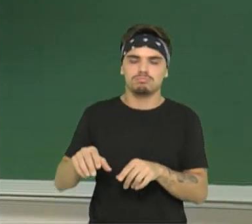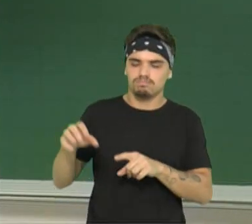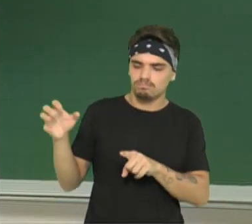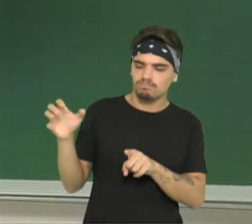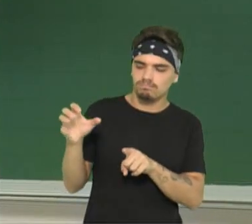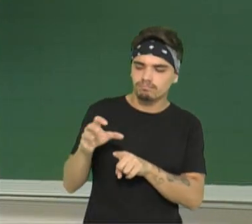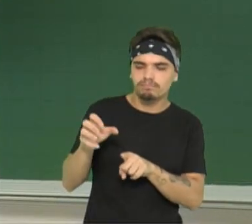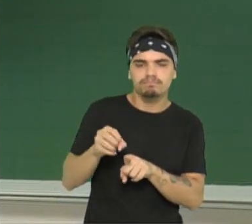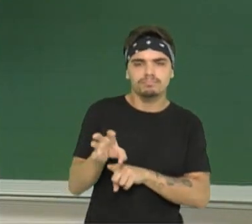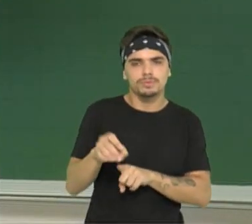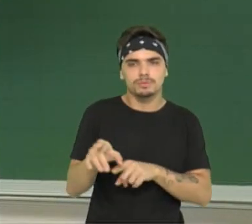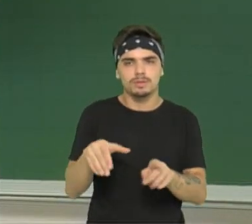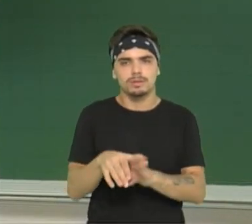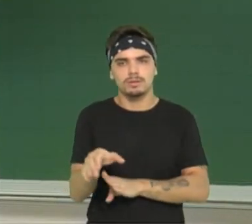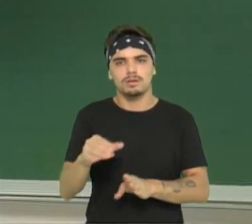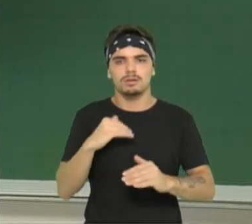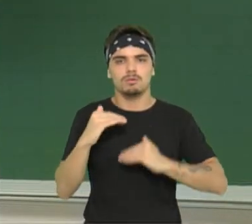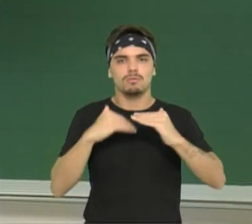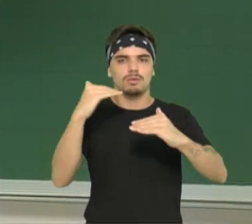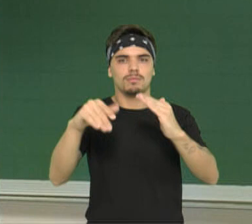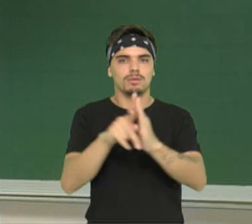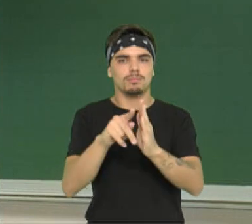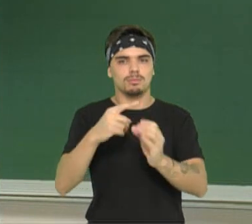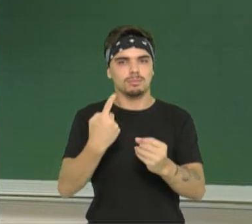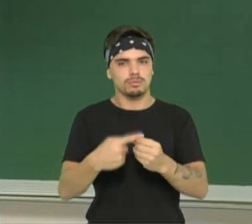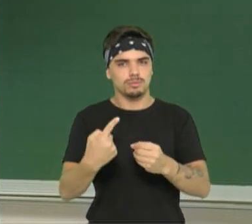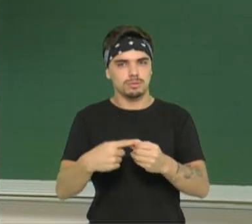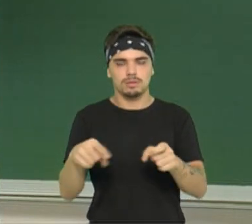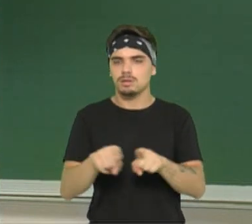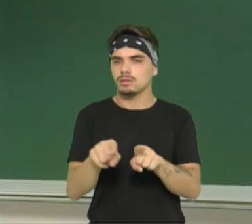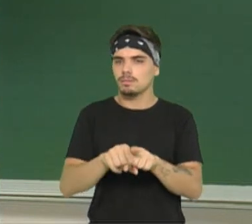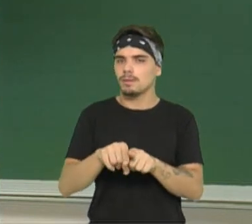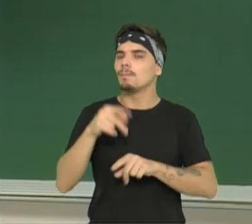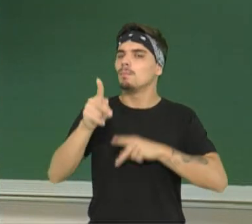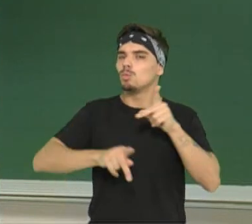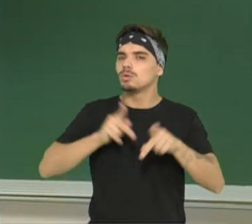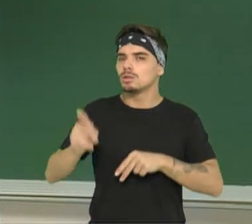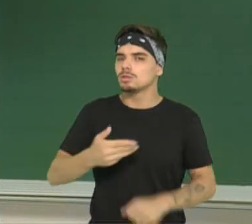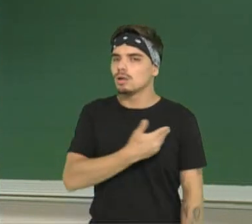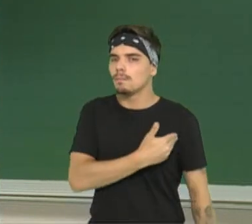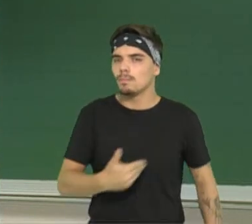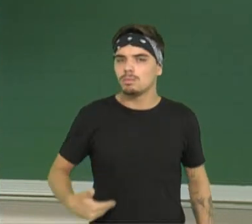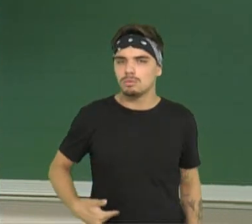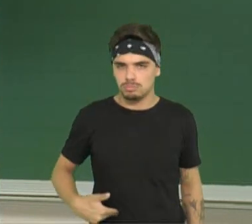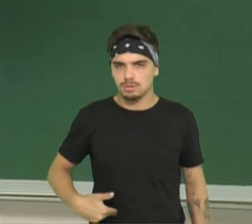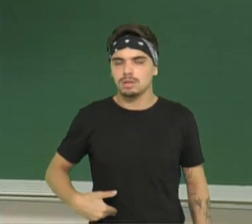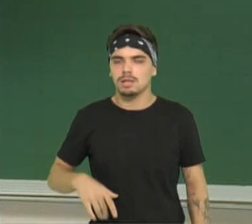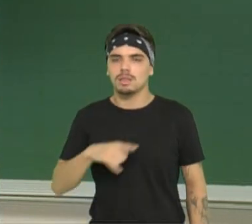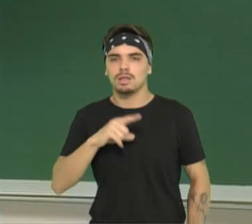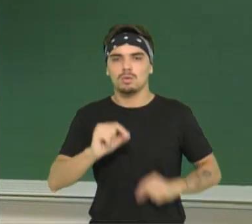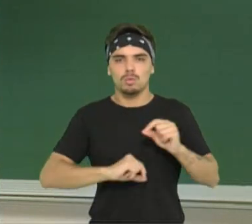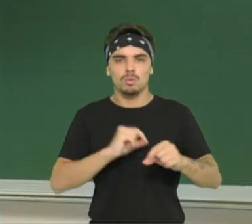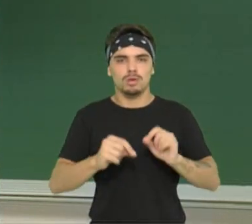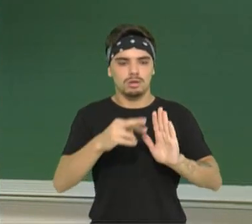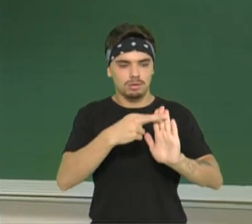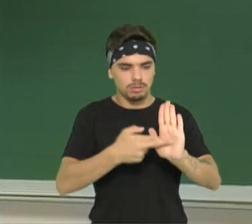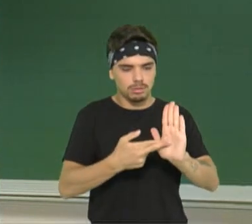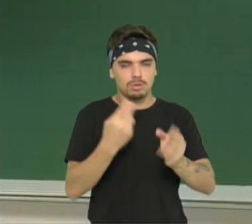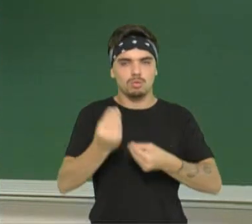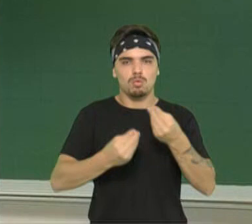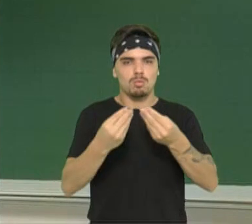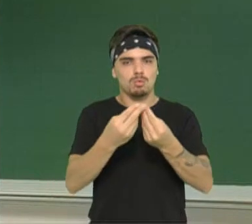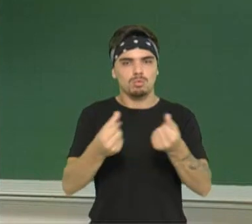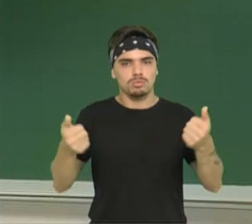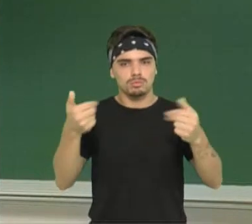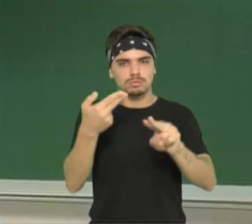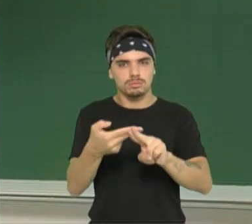oriente o desenvolvimento urbano, uma política pública que venha a regulamentar o uso do solo.